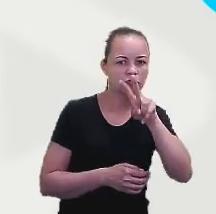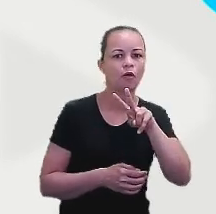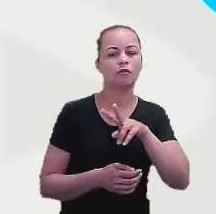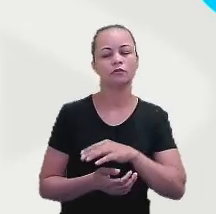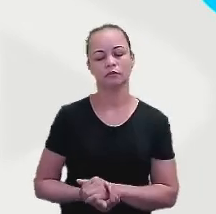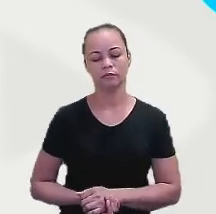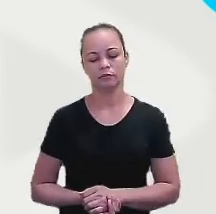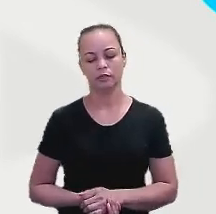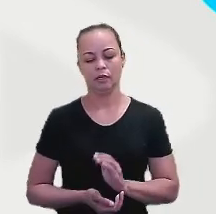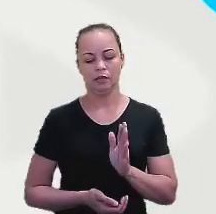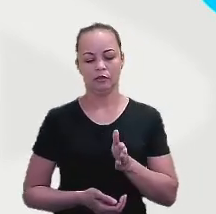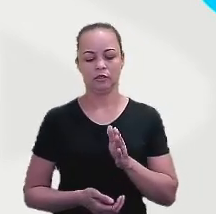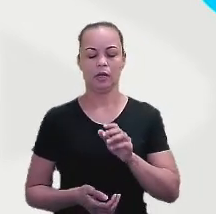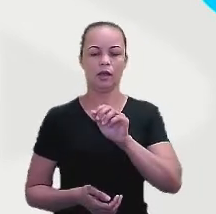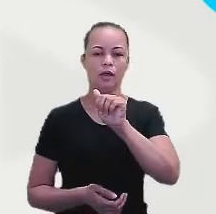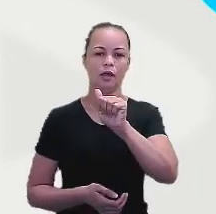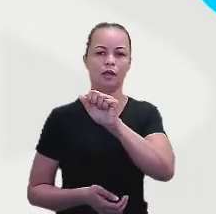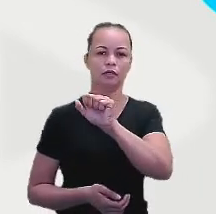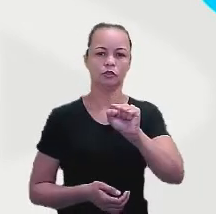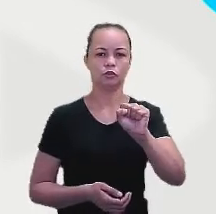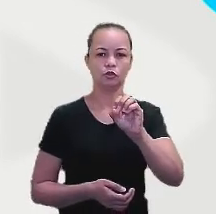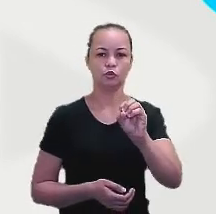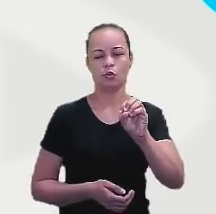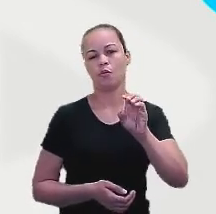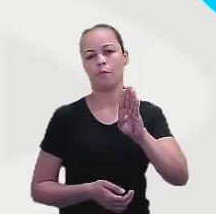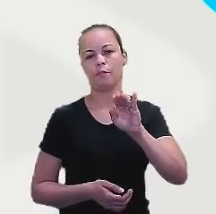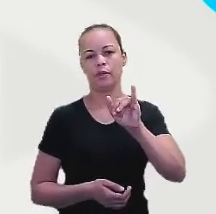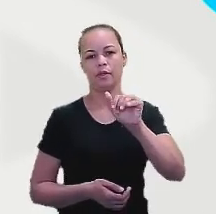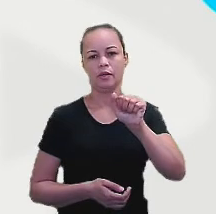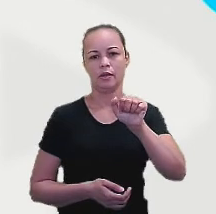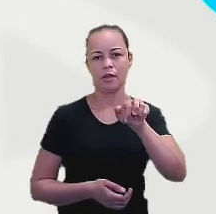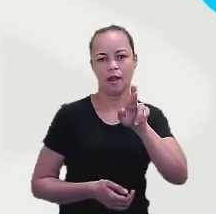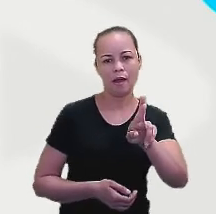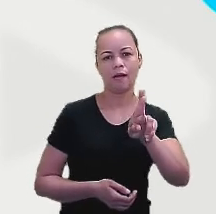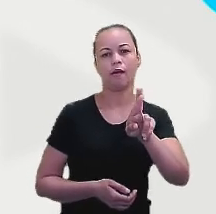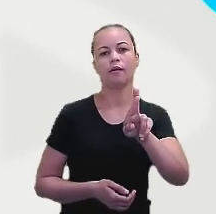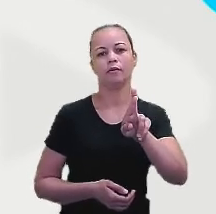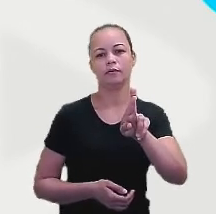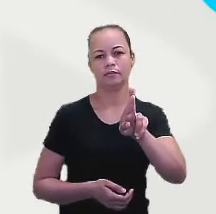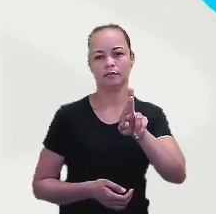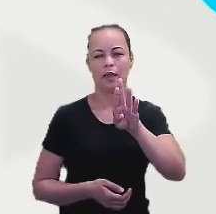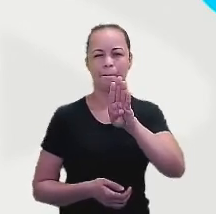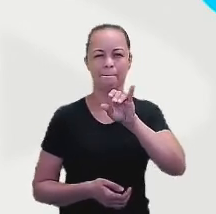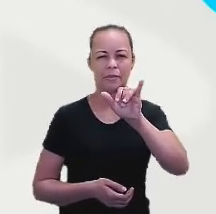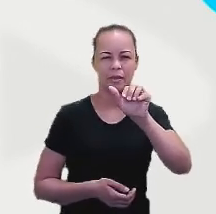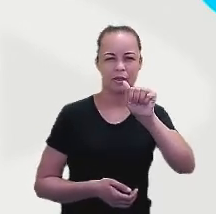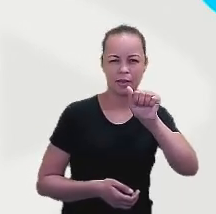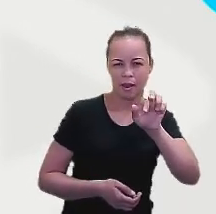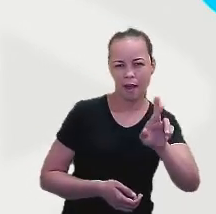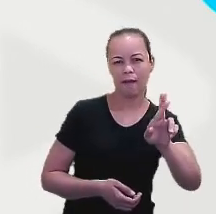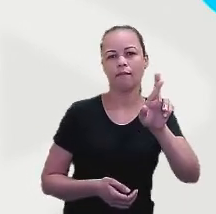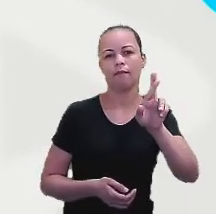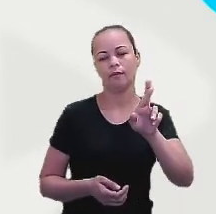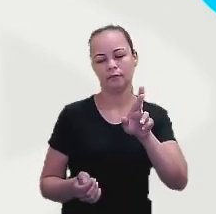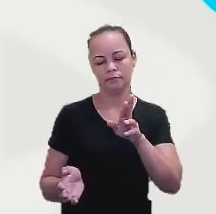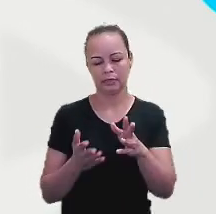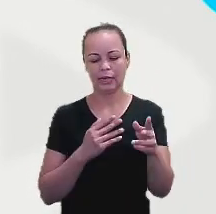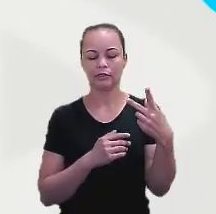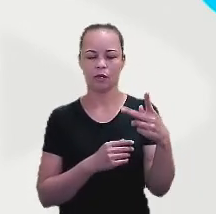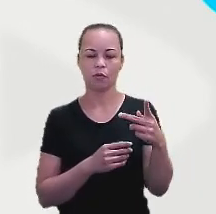verbo ali, ó, assobiar. Assobiar. Também temos outra